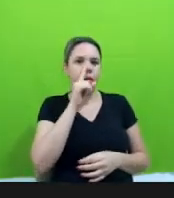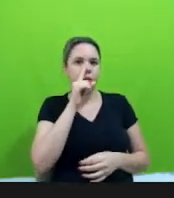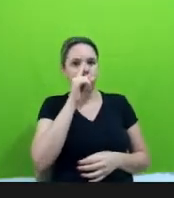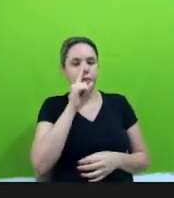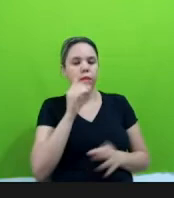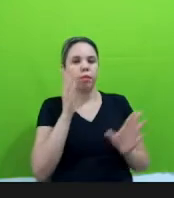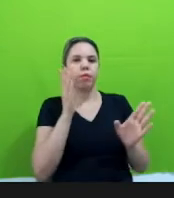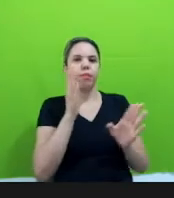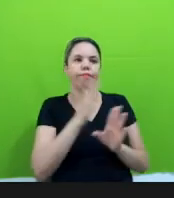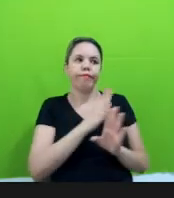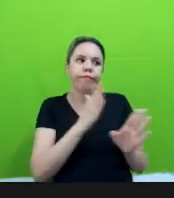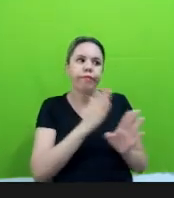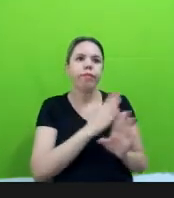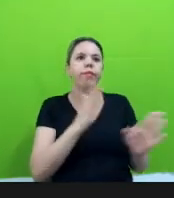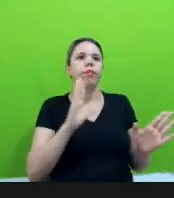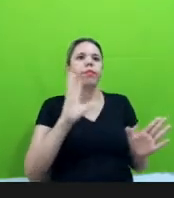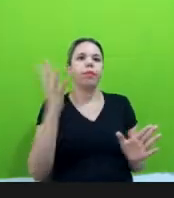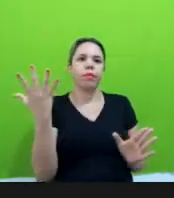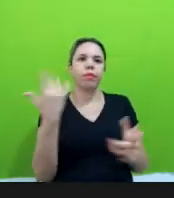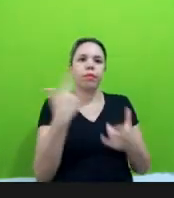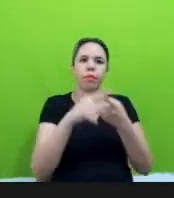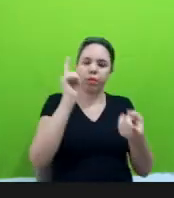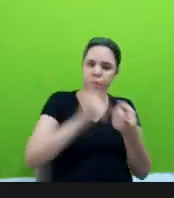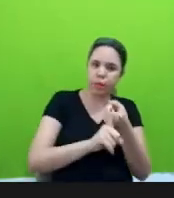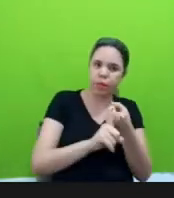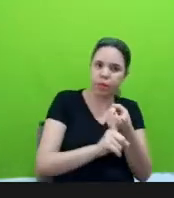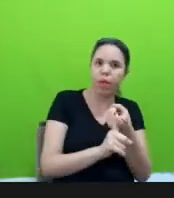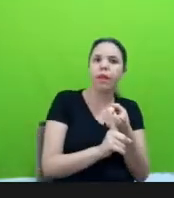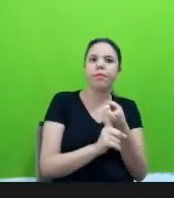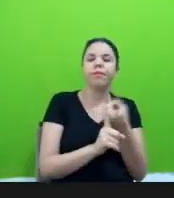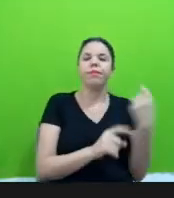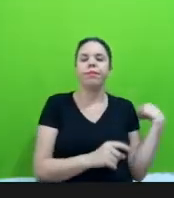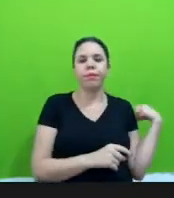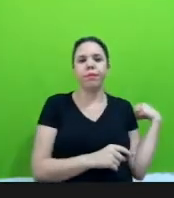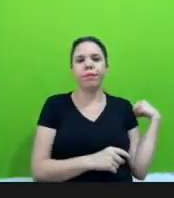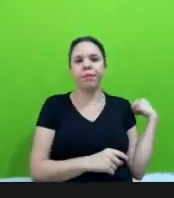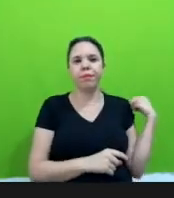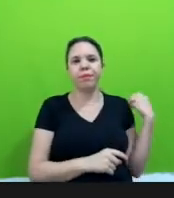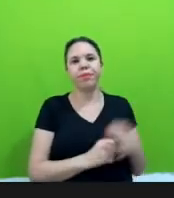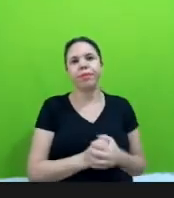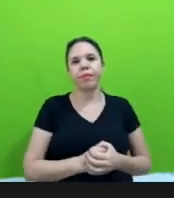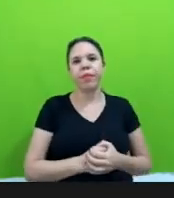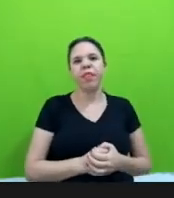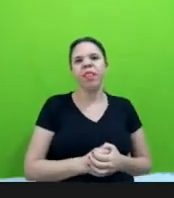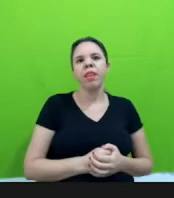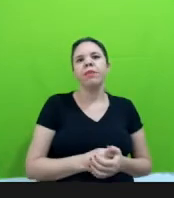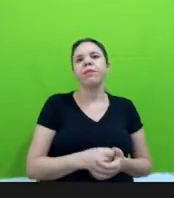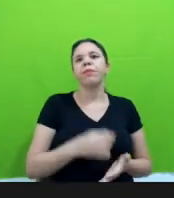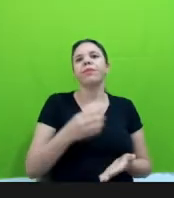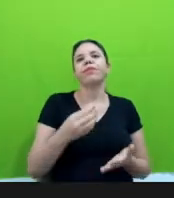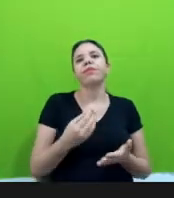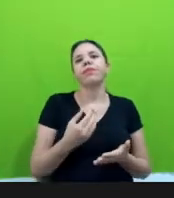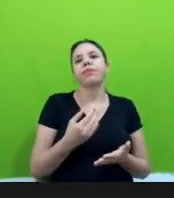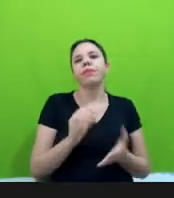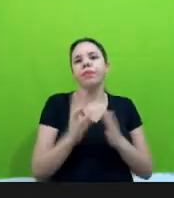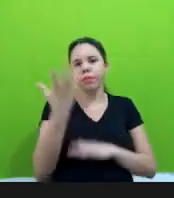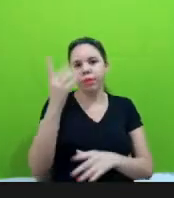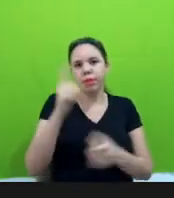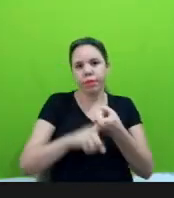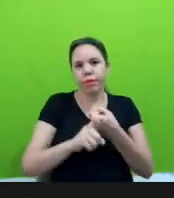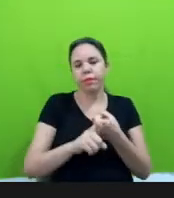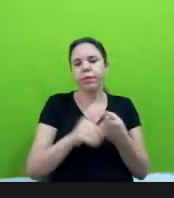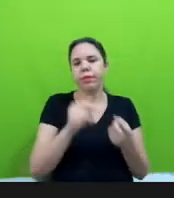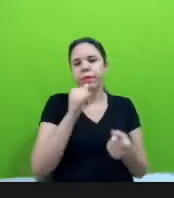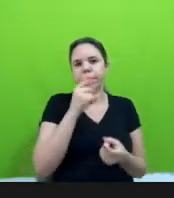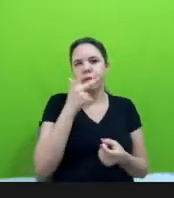que aconteça uma punição e, portanto, a possibilidade de punição acaba funcionando como um fator